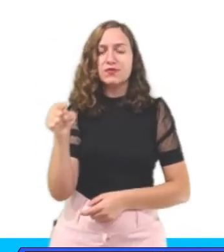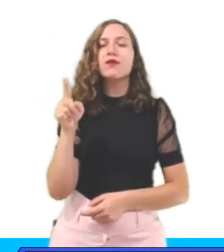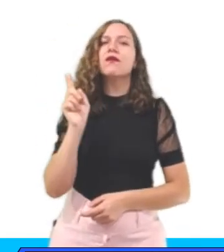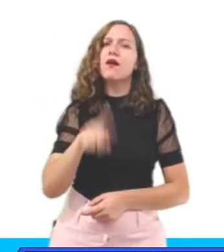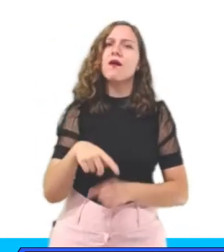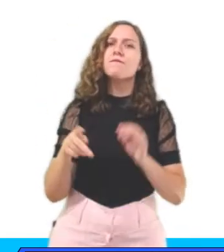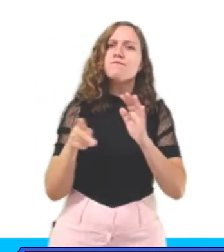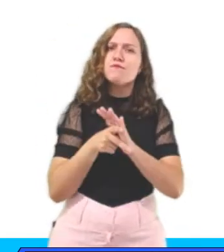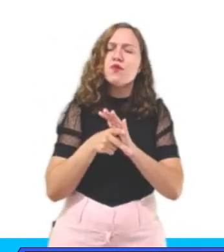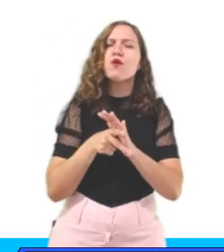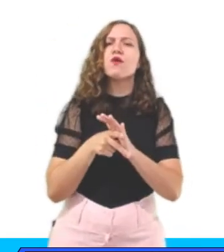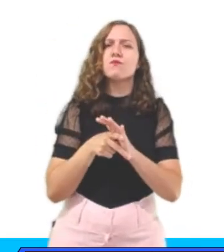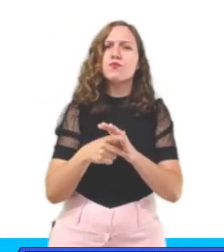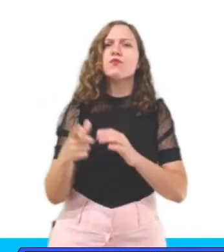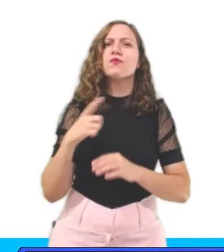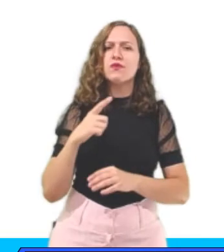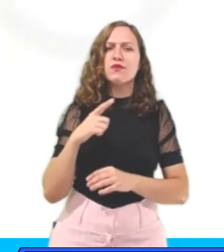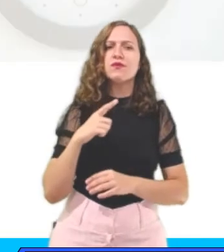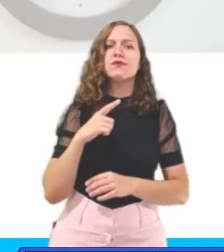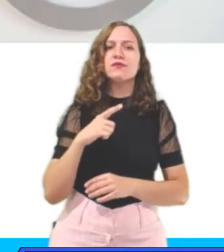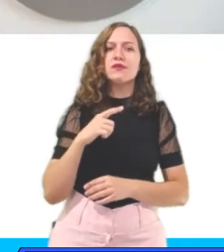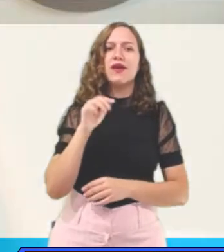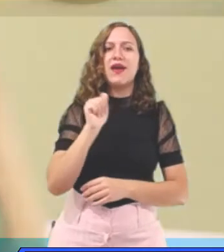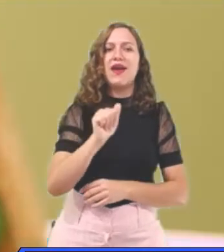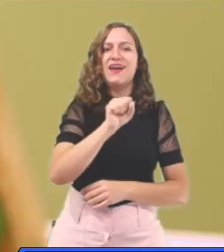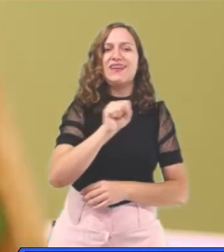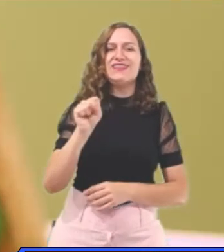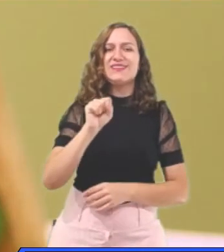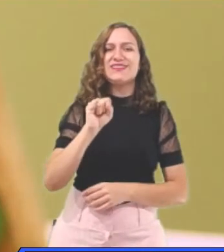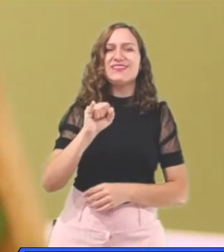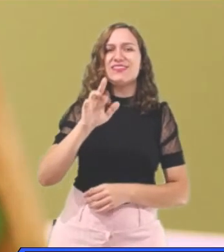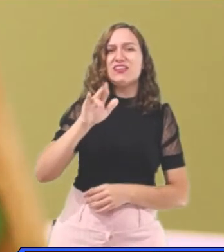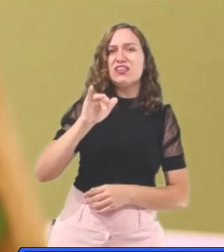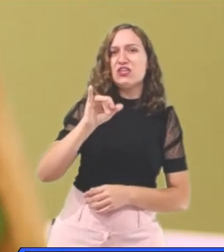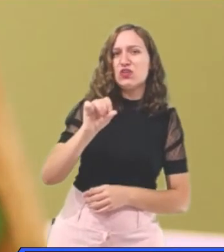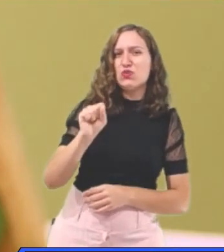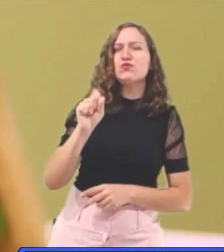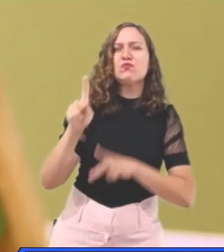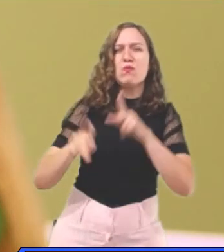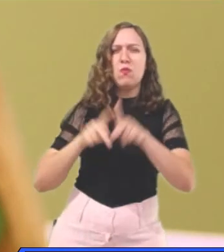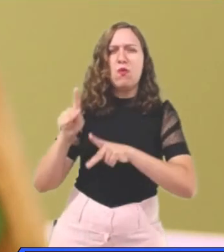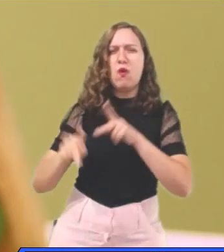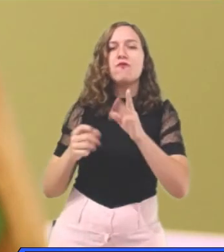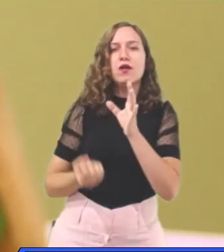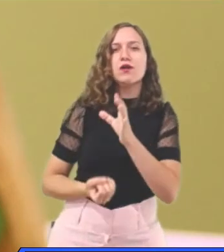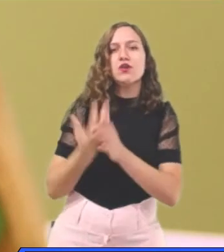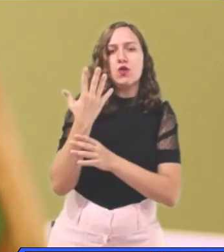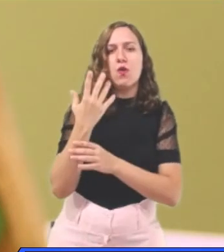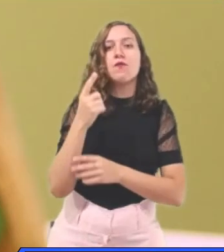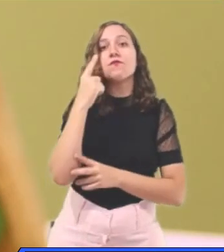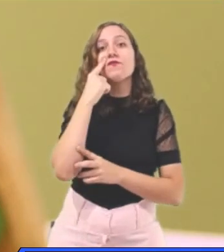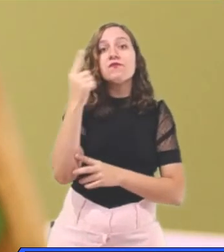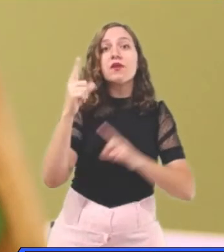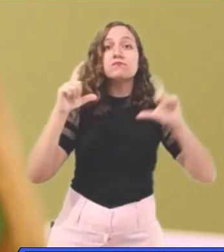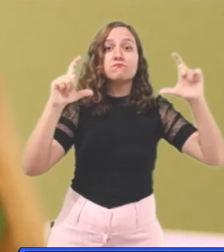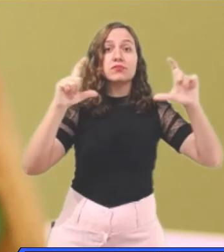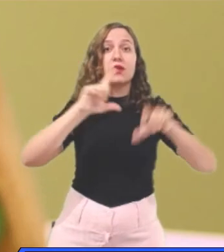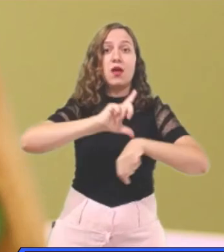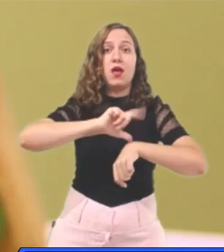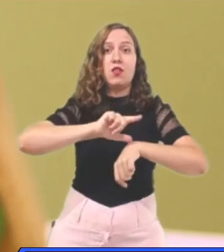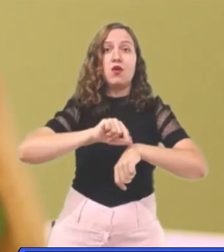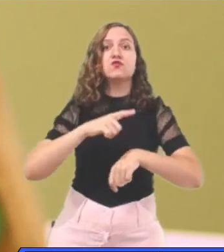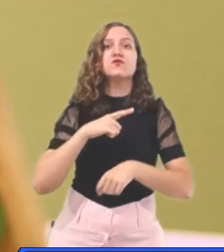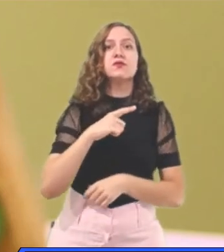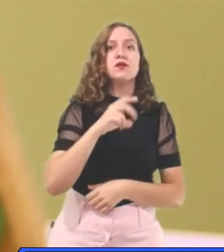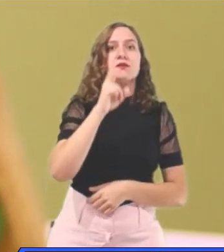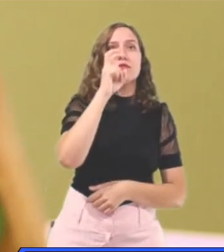12, lá dos assírios. Lembra? Olha o relógio, 5, 10, 15, 20.